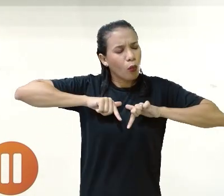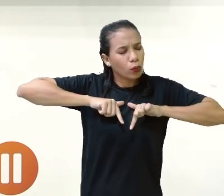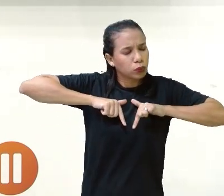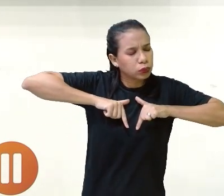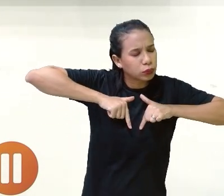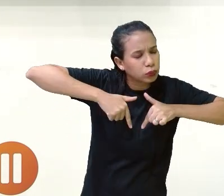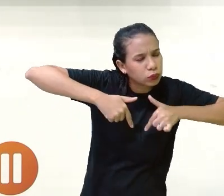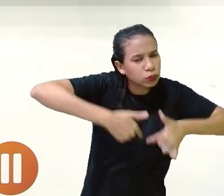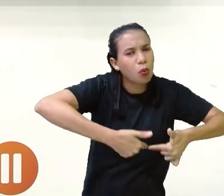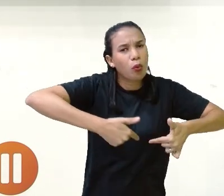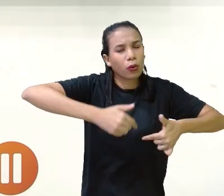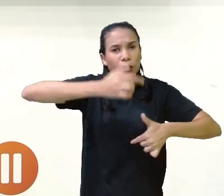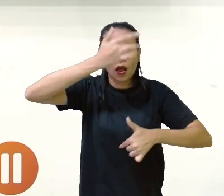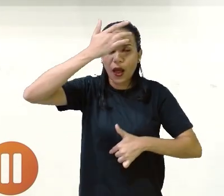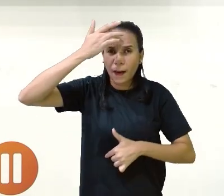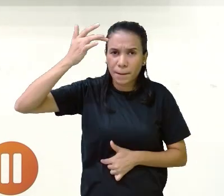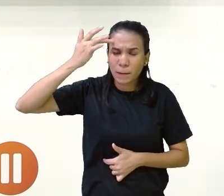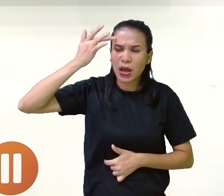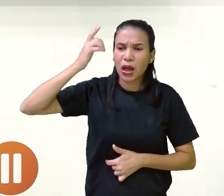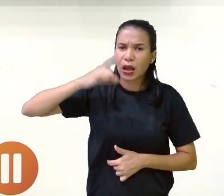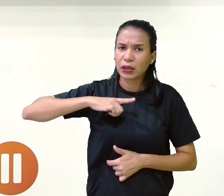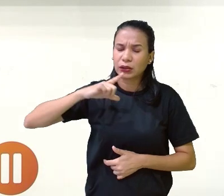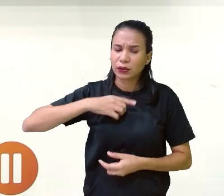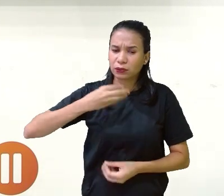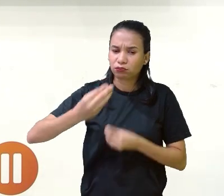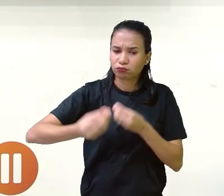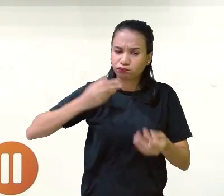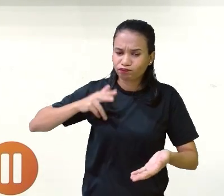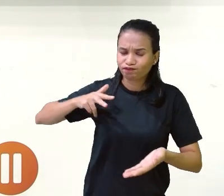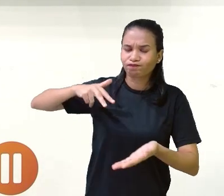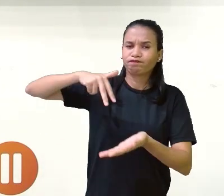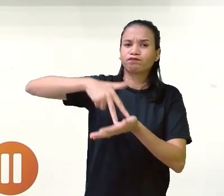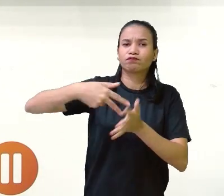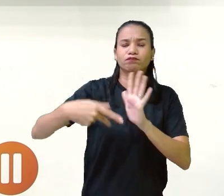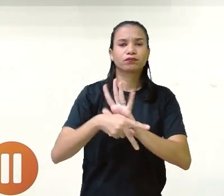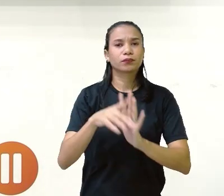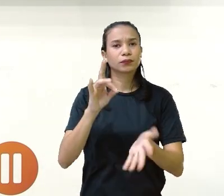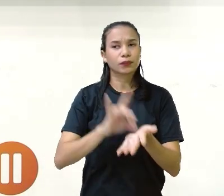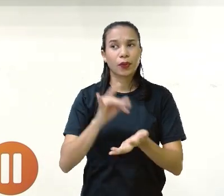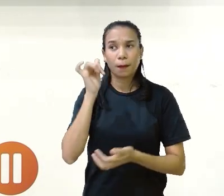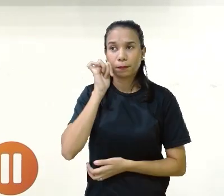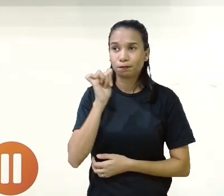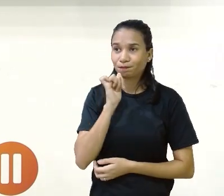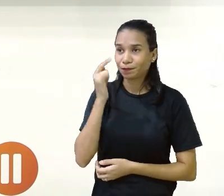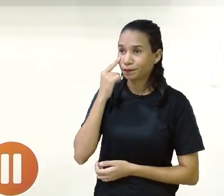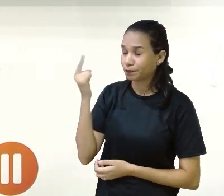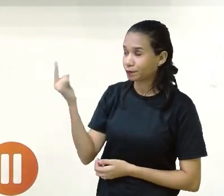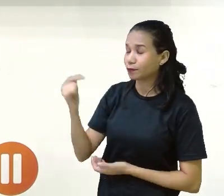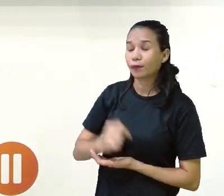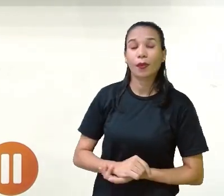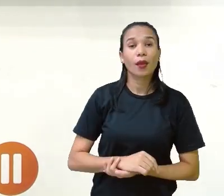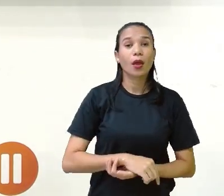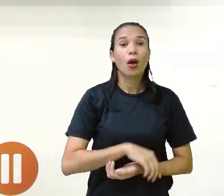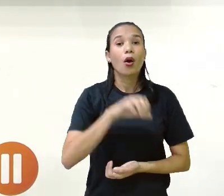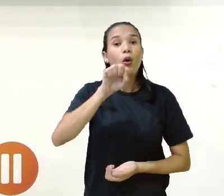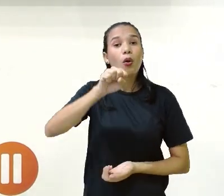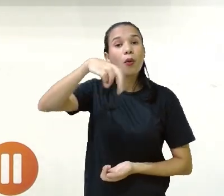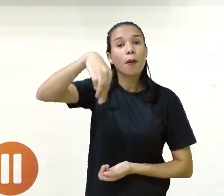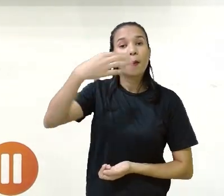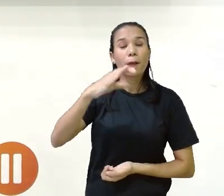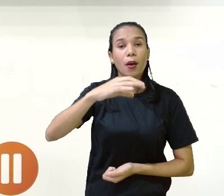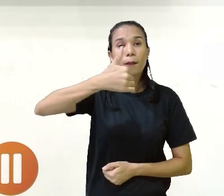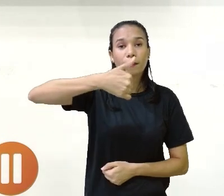as pessoas colocam um pouco mais em destaque essa questão da mulher. No dia 8 de março